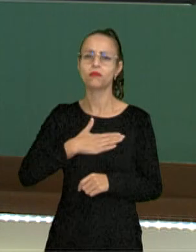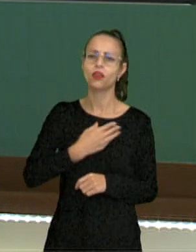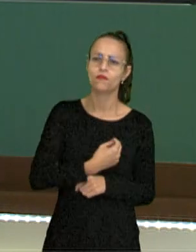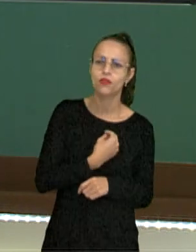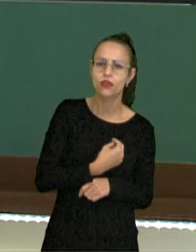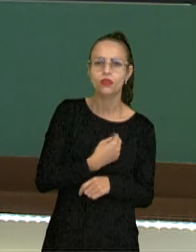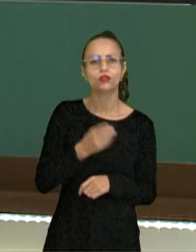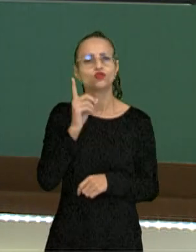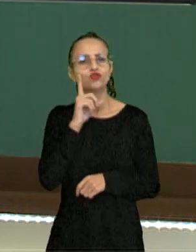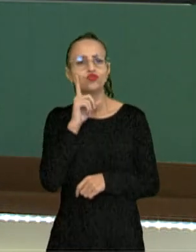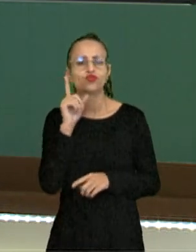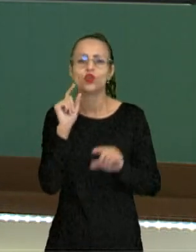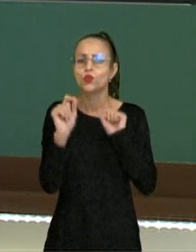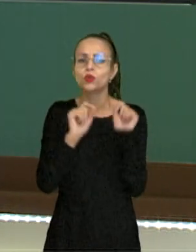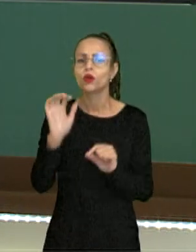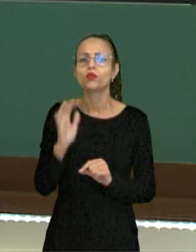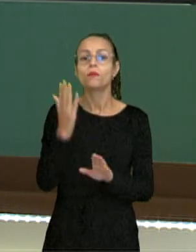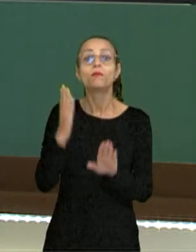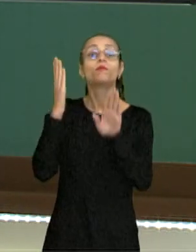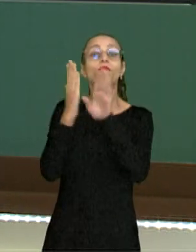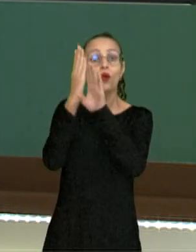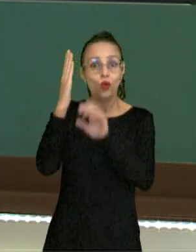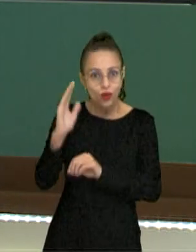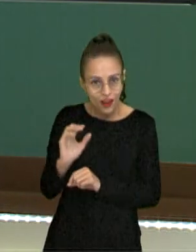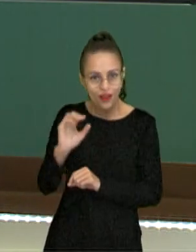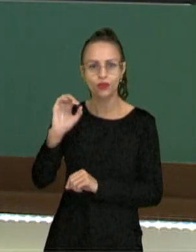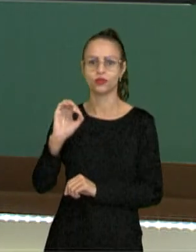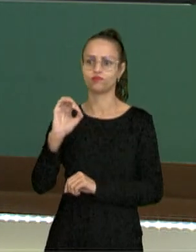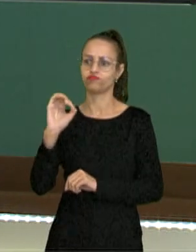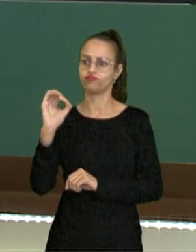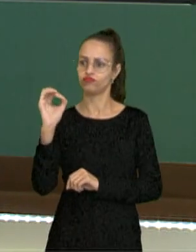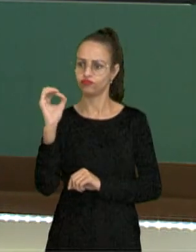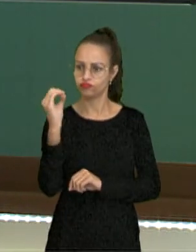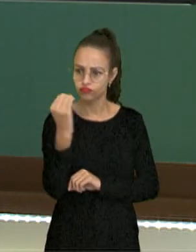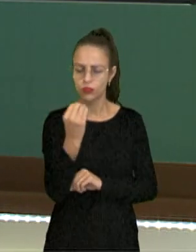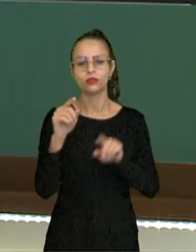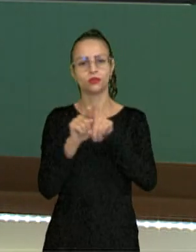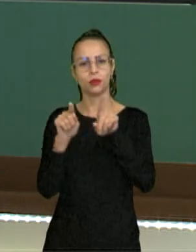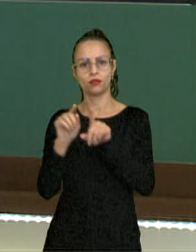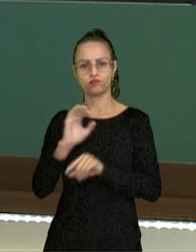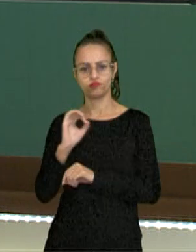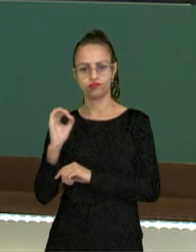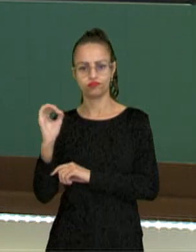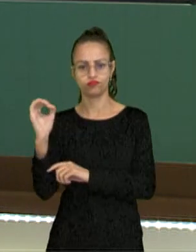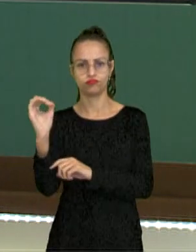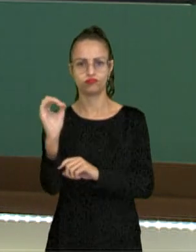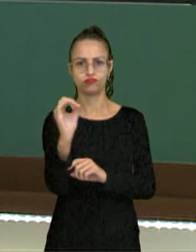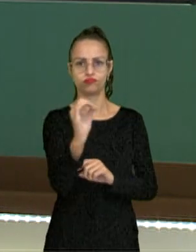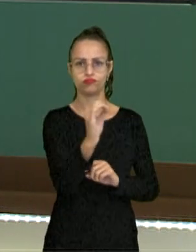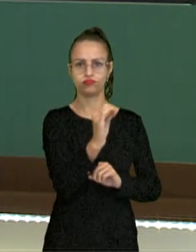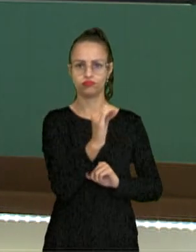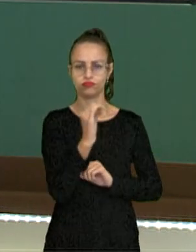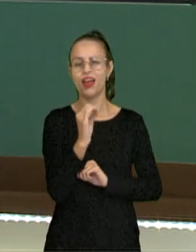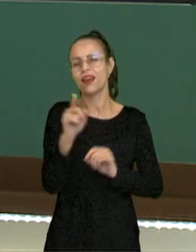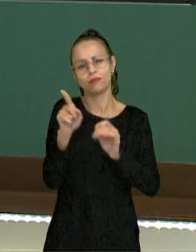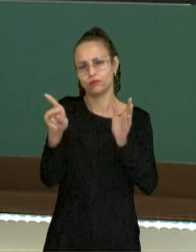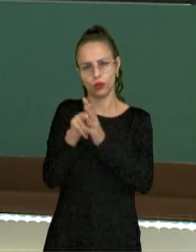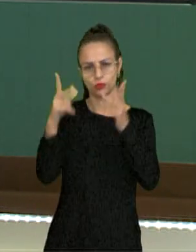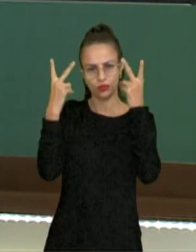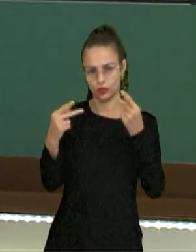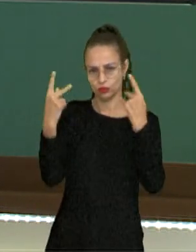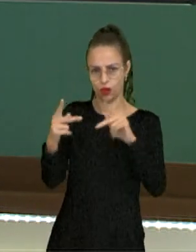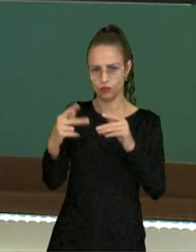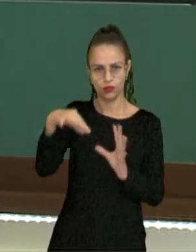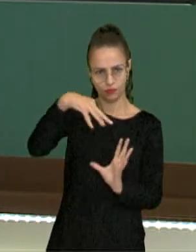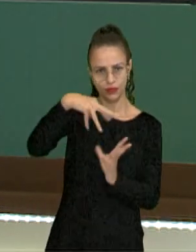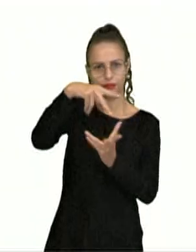meu cotidiano, no meu dia a dia, que é reflexão desses movimentos que a Terra realiza, dessa dinâmica natural do planeta.